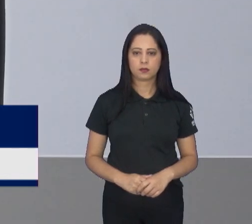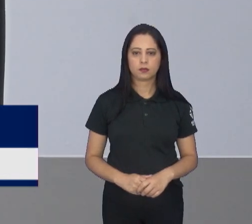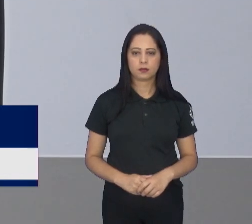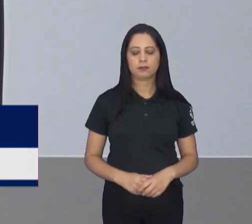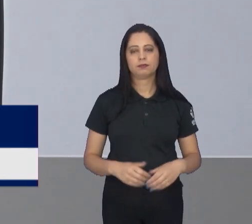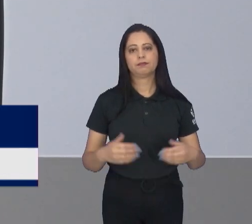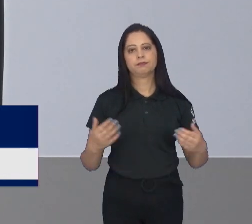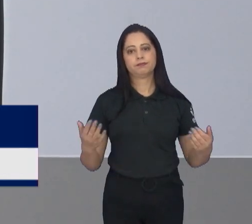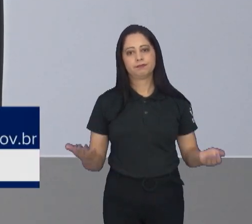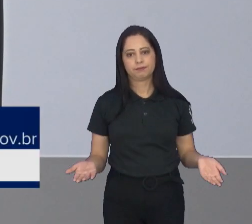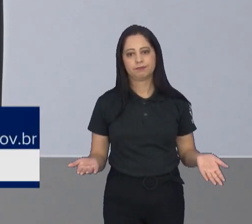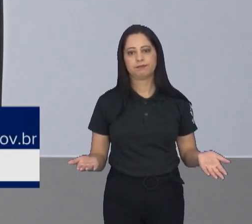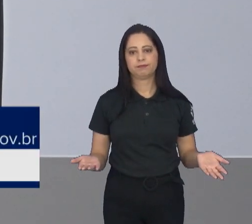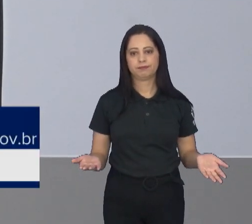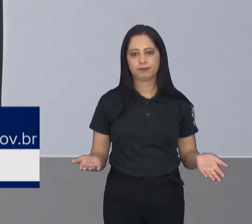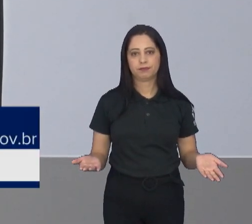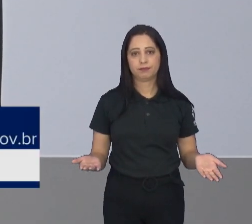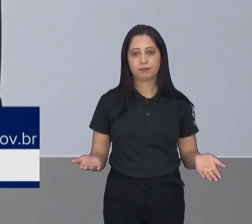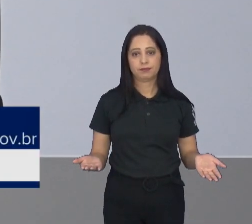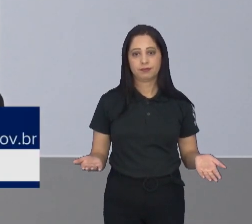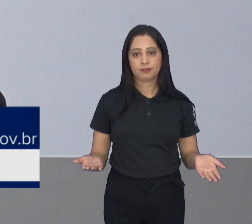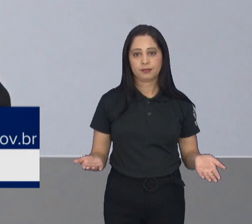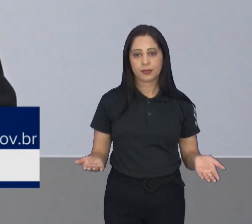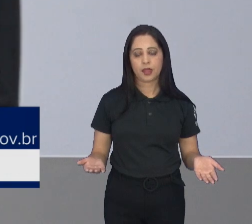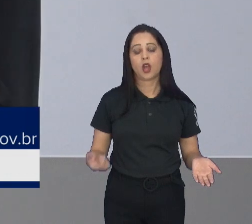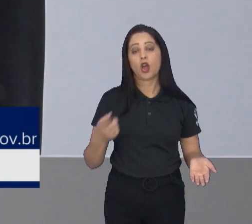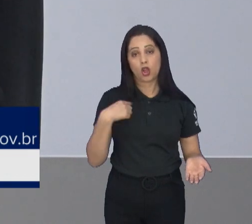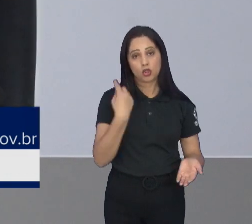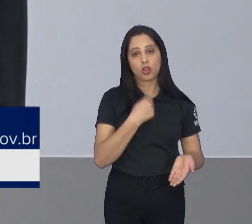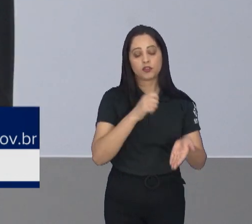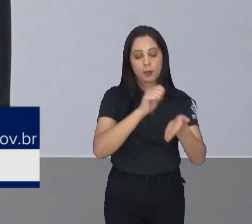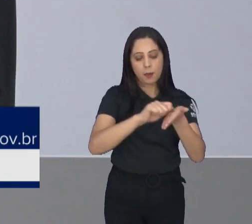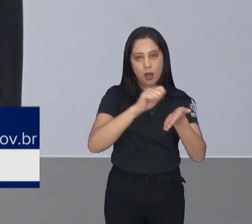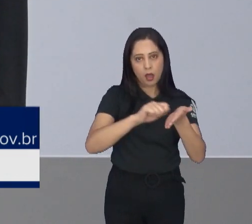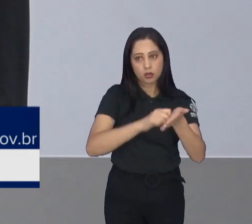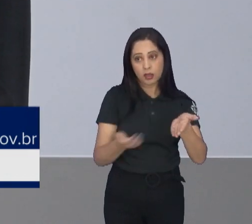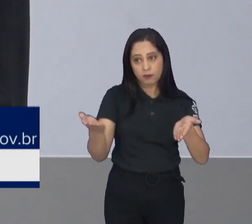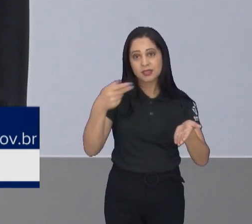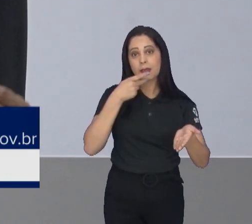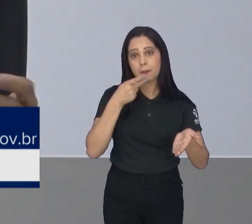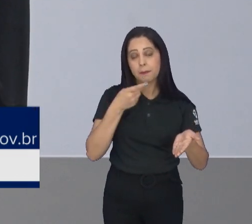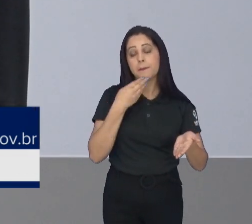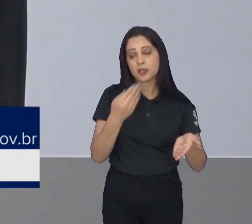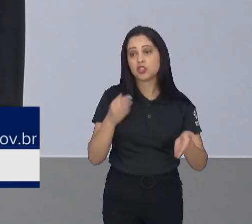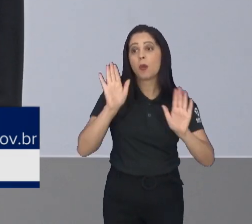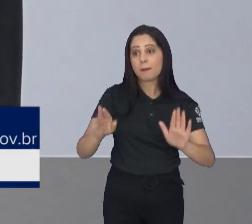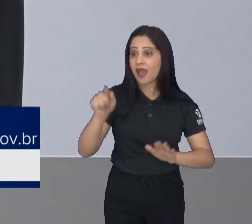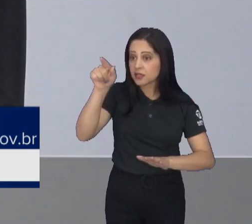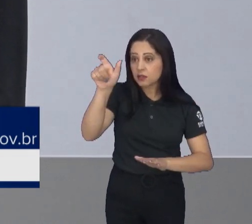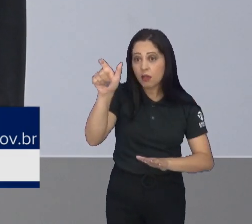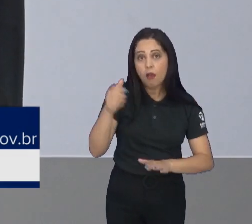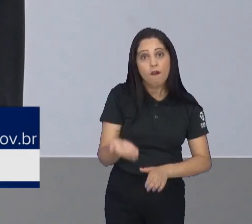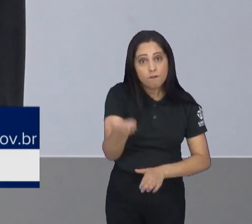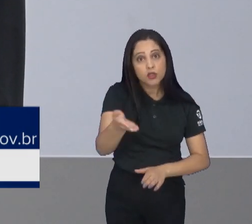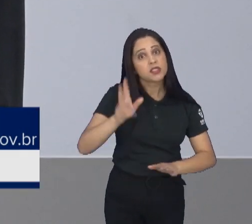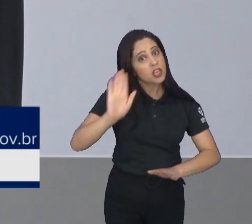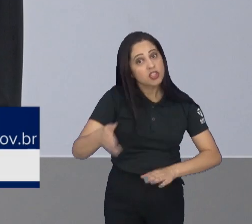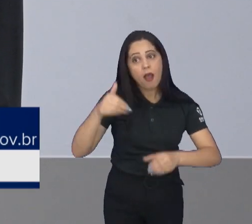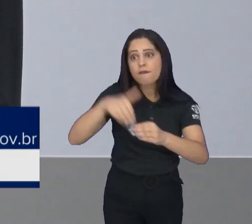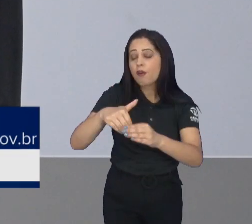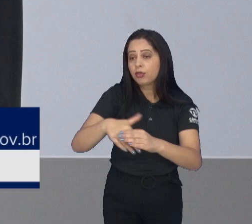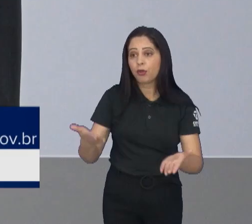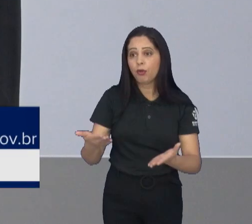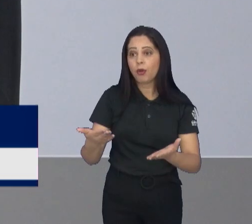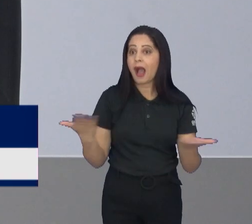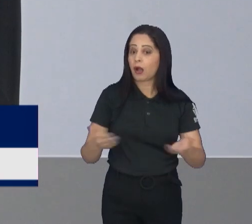Vereadora, o seu pedido vai ser registrado em ata, mas a sua votação já foi a primeira. Agora eu estou em votação do processo